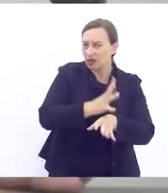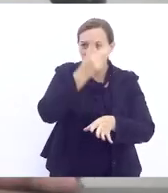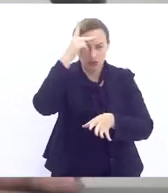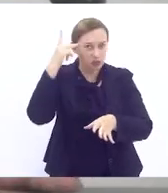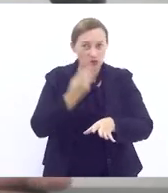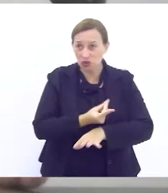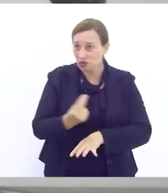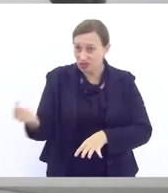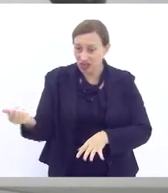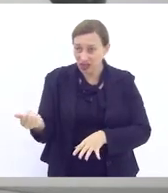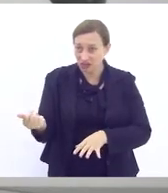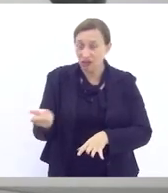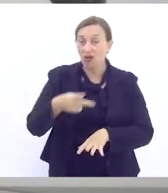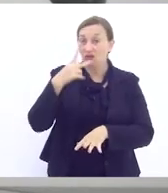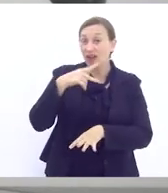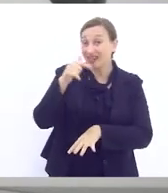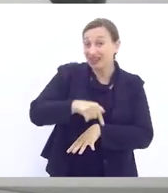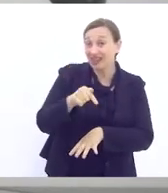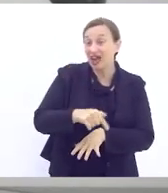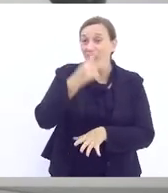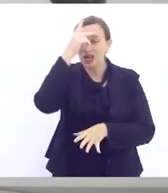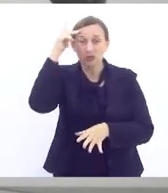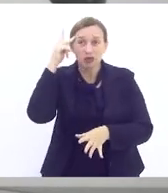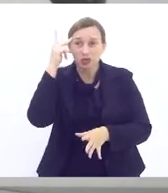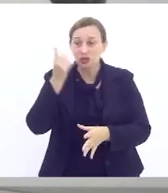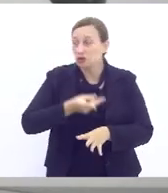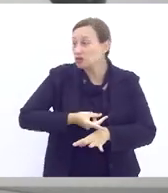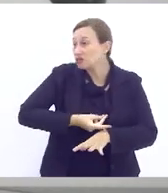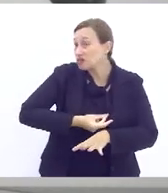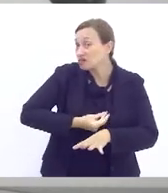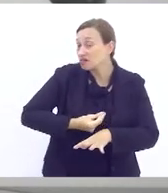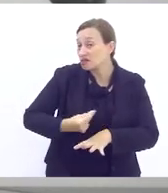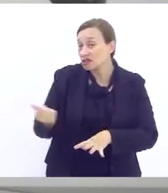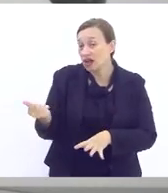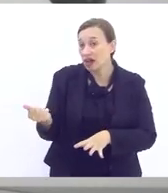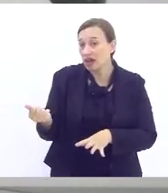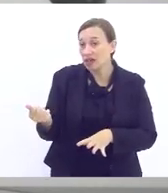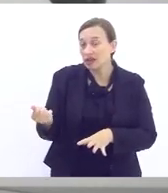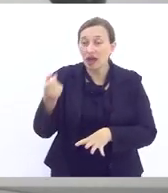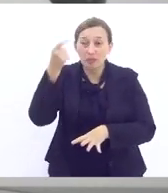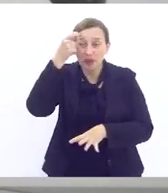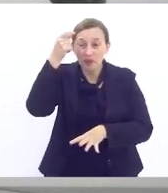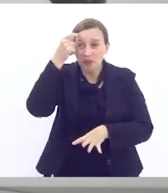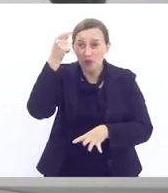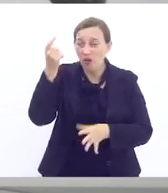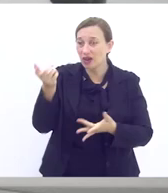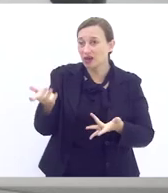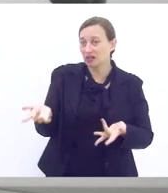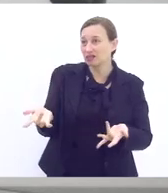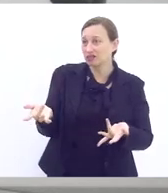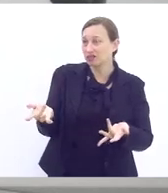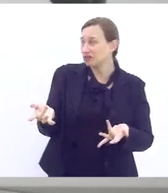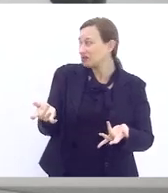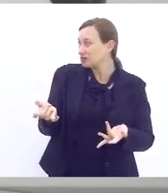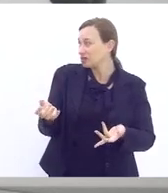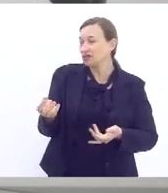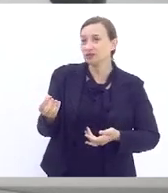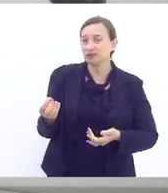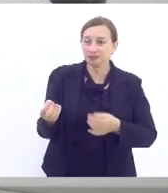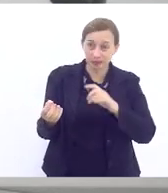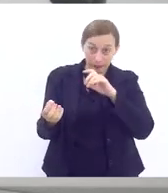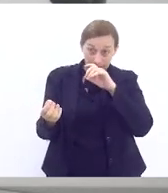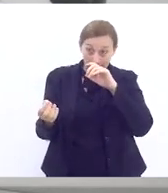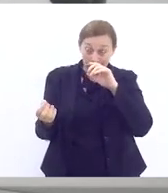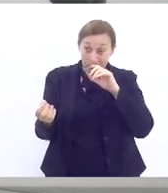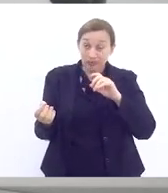que foi dito Aqui as pessoas vão embora e a memória fica com ele ele leva a memória é